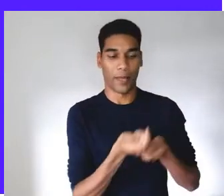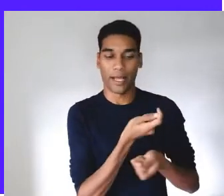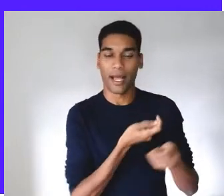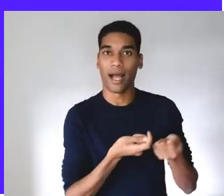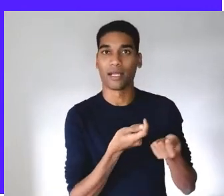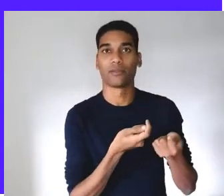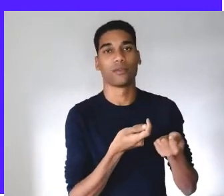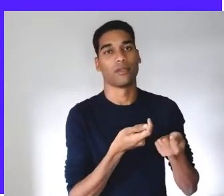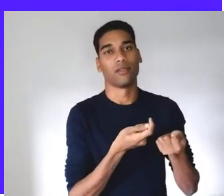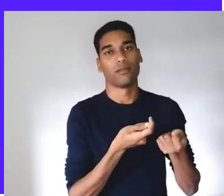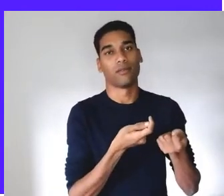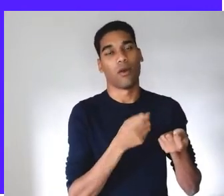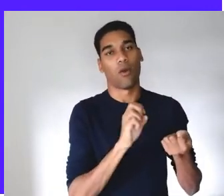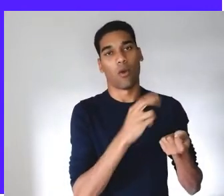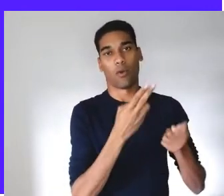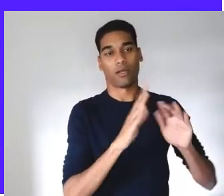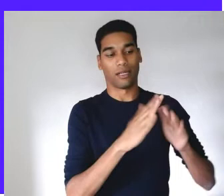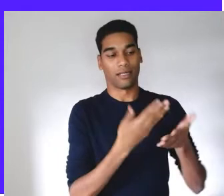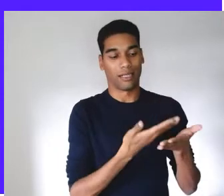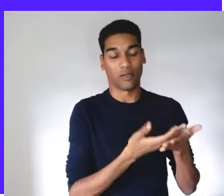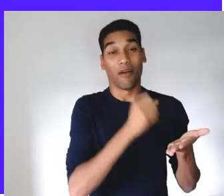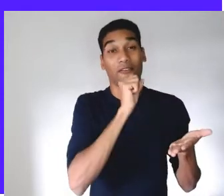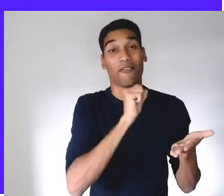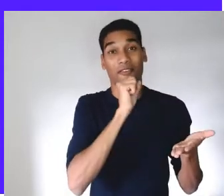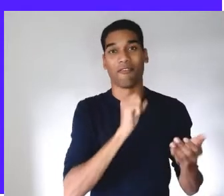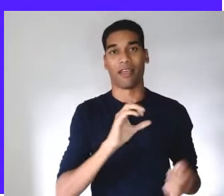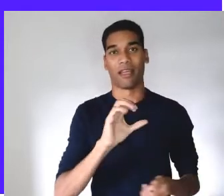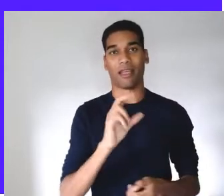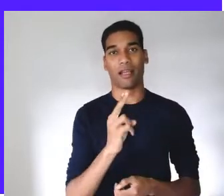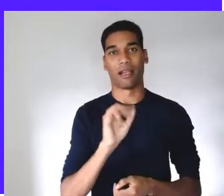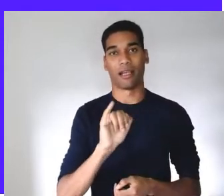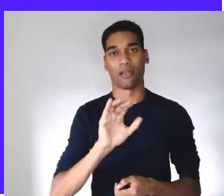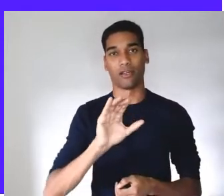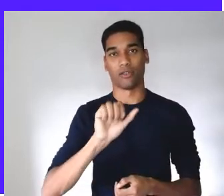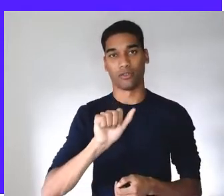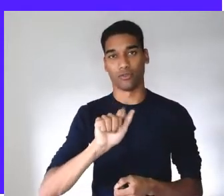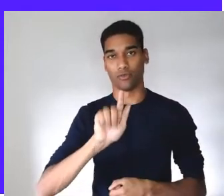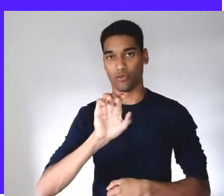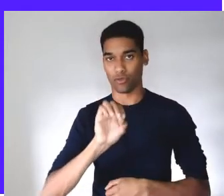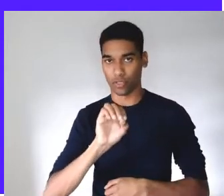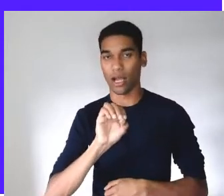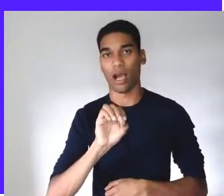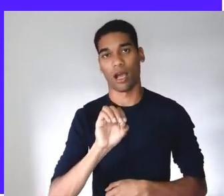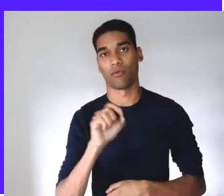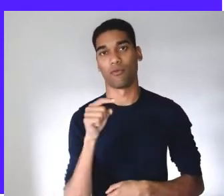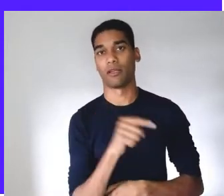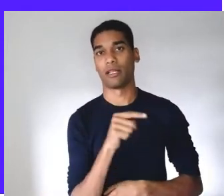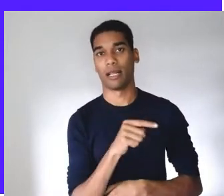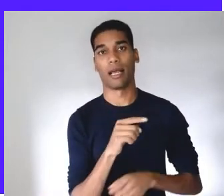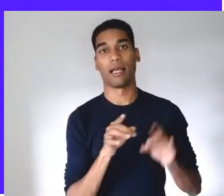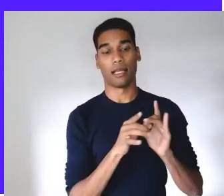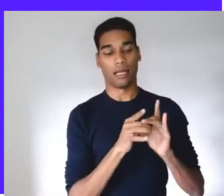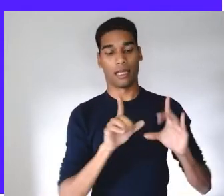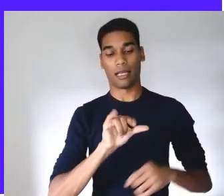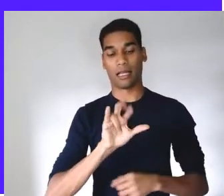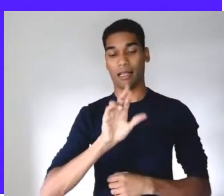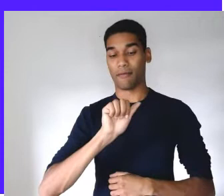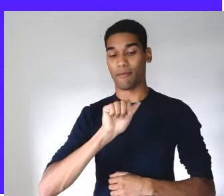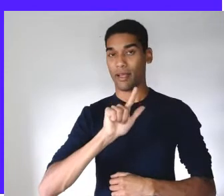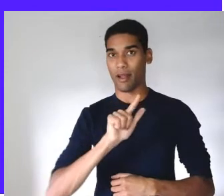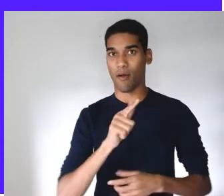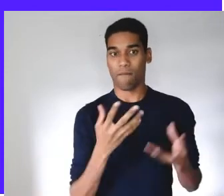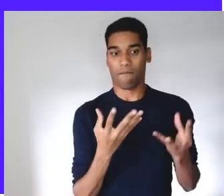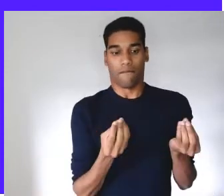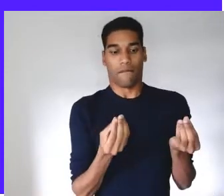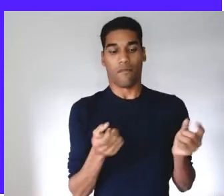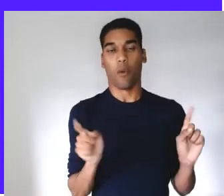Porque nem a nova escola de Chicago é tão liberal assim, ao que me conste, mas eu acho que a gente